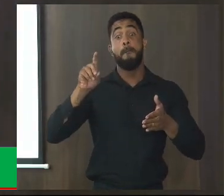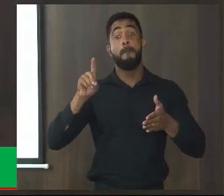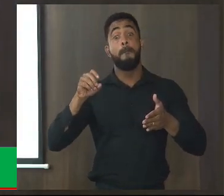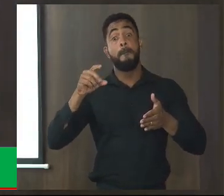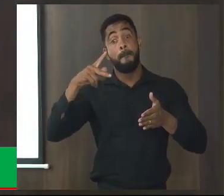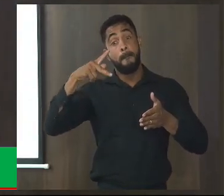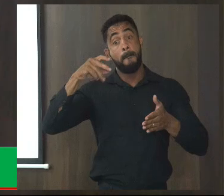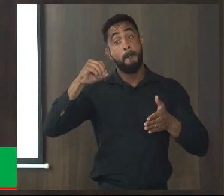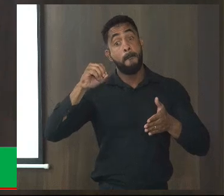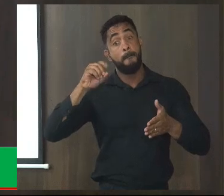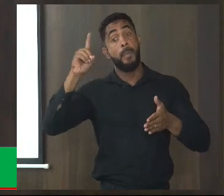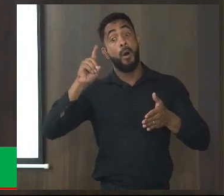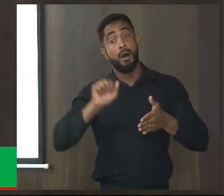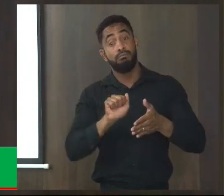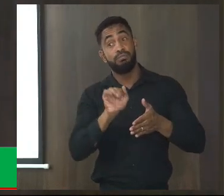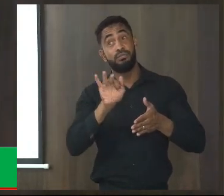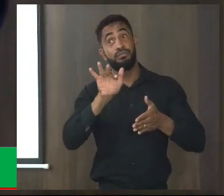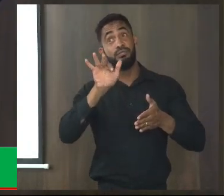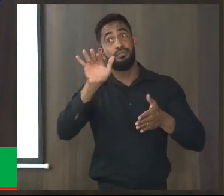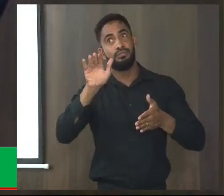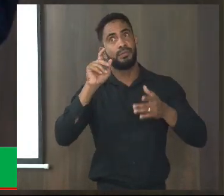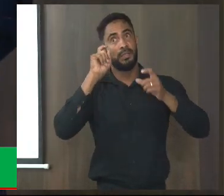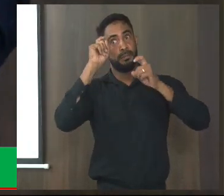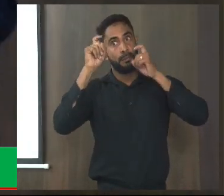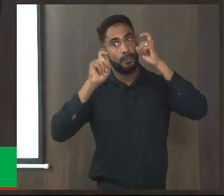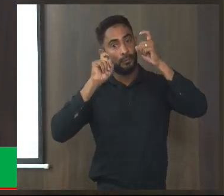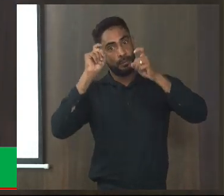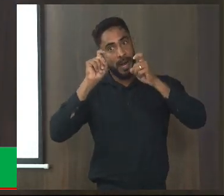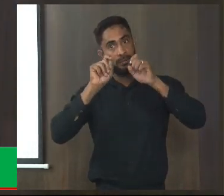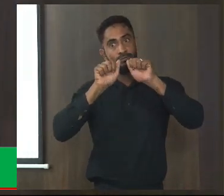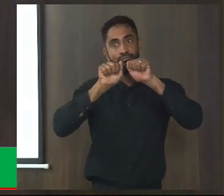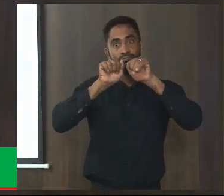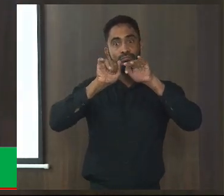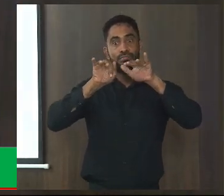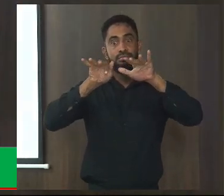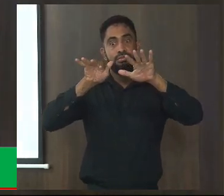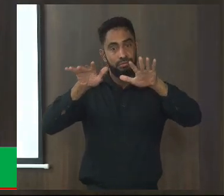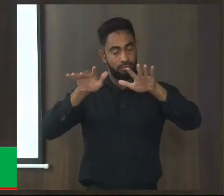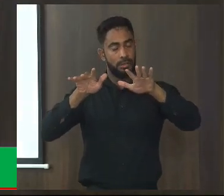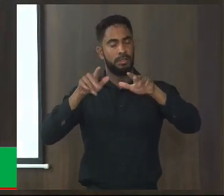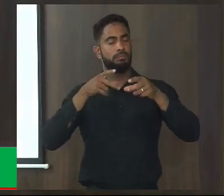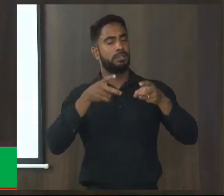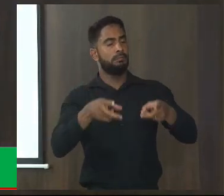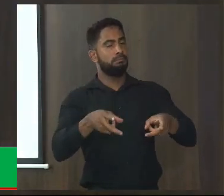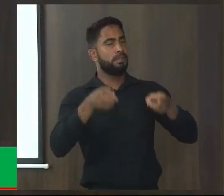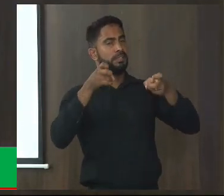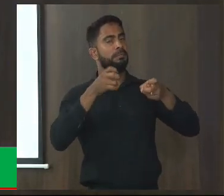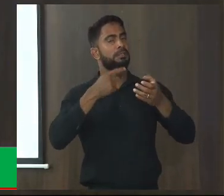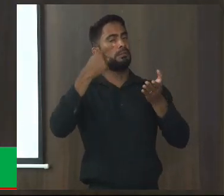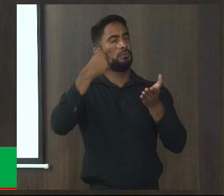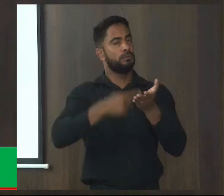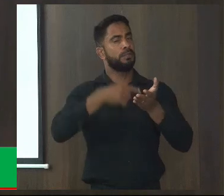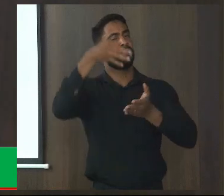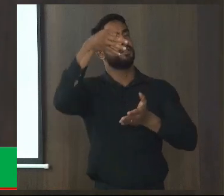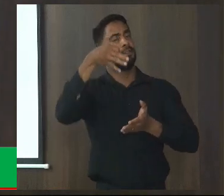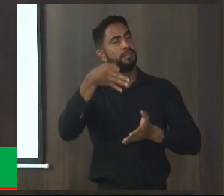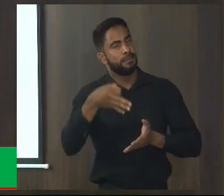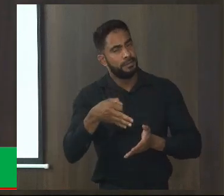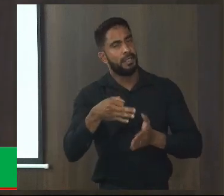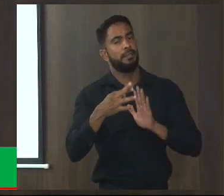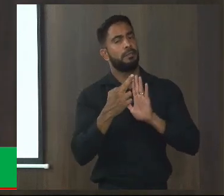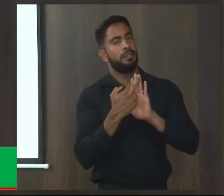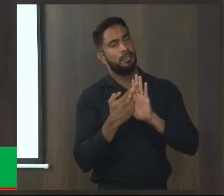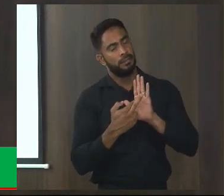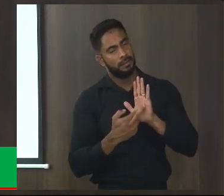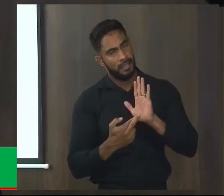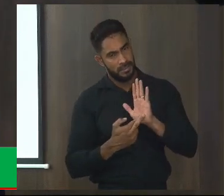gente tem que estar preocupado se eles realmente estão cumprindo as regras que o meio ambiente impõe para que eles possam minerar